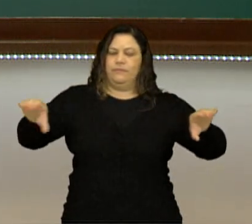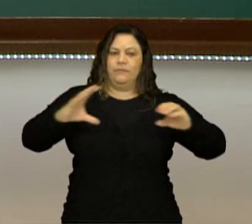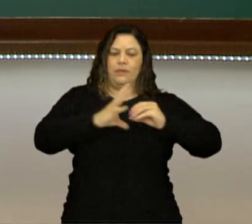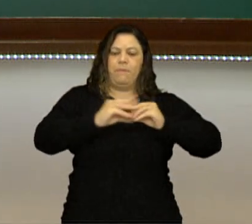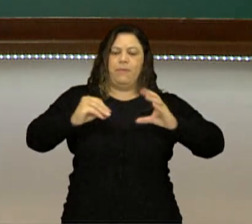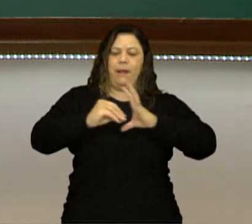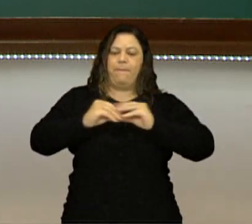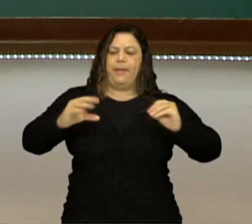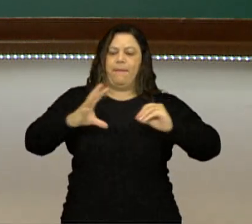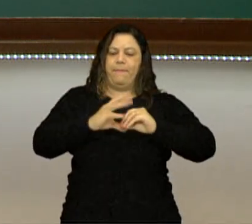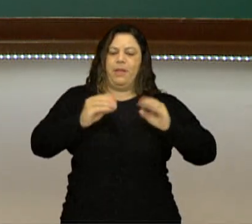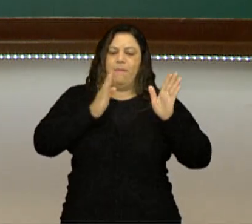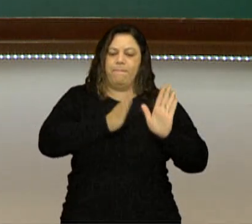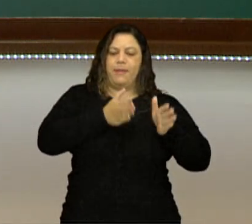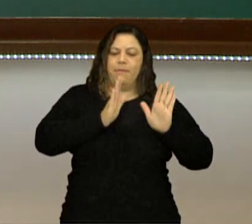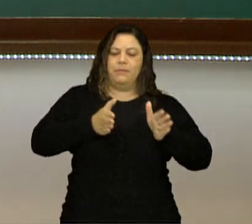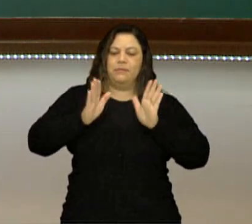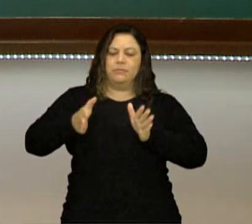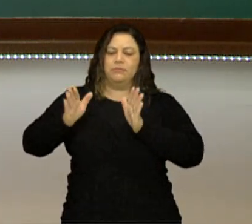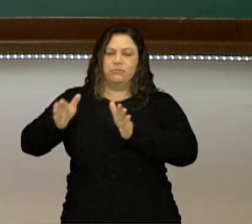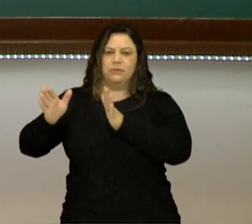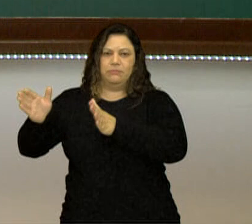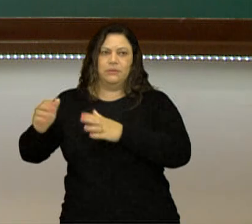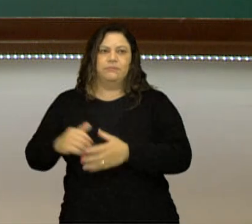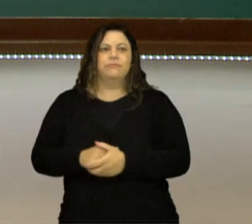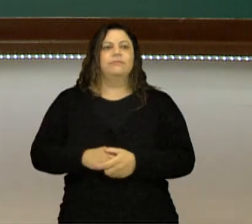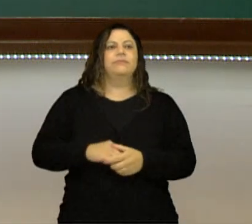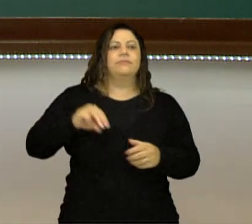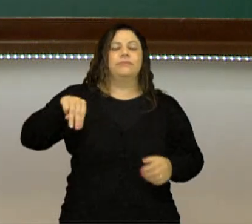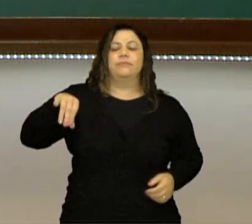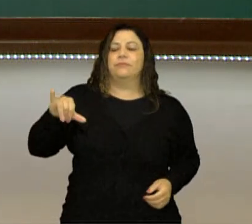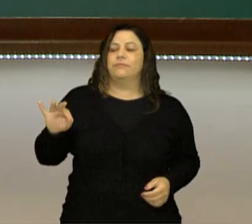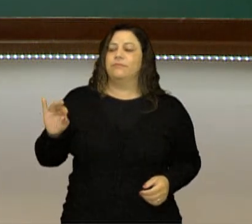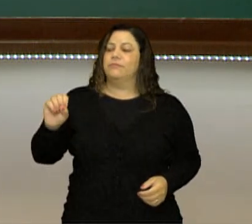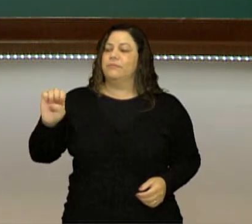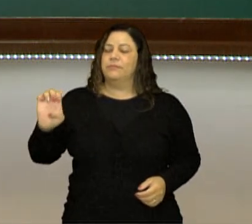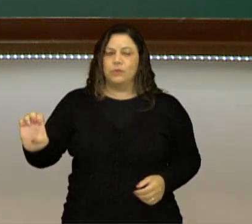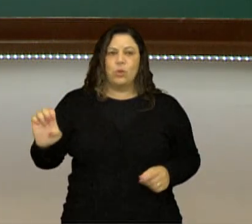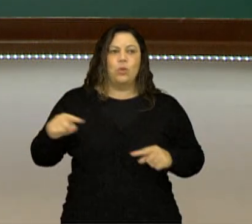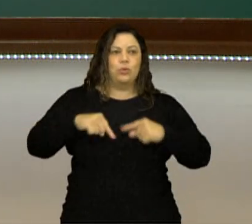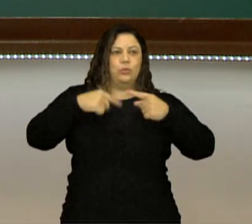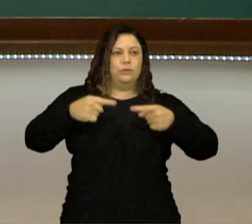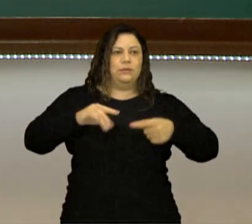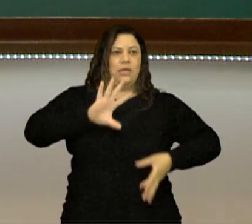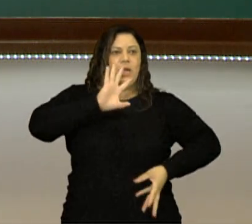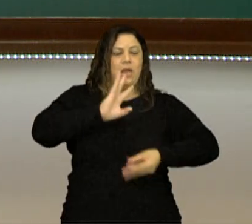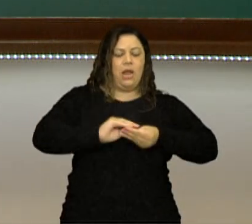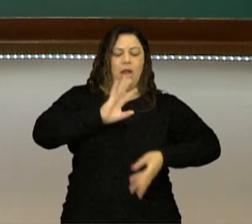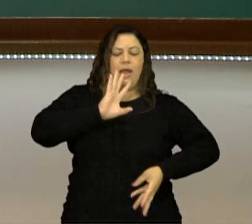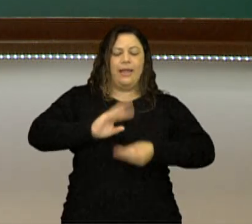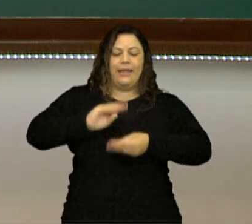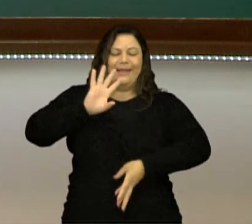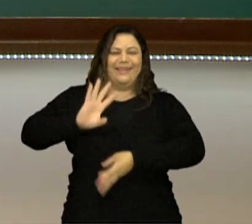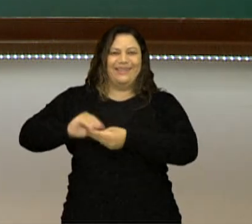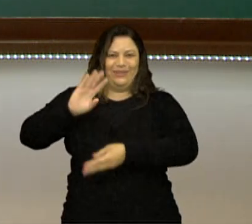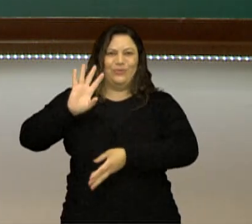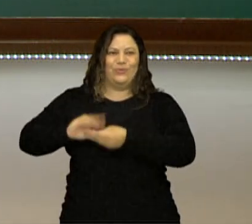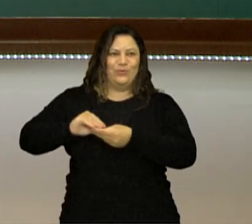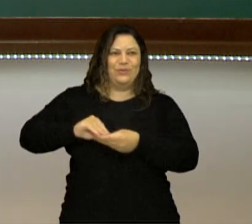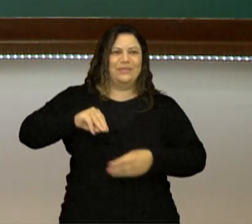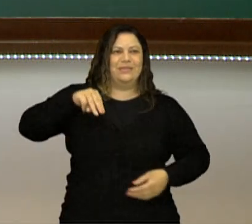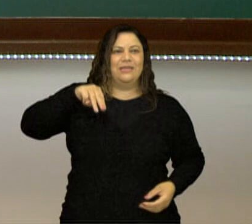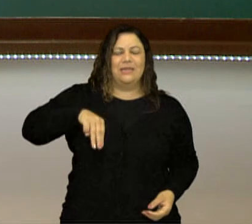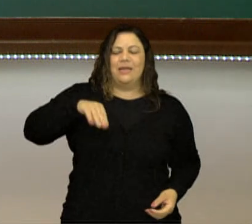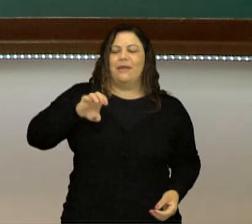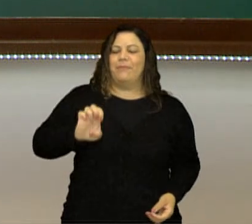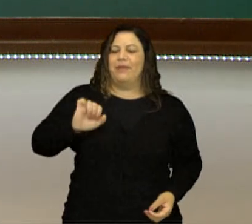para todos, que a gente vai chamar de mitose, e a reducional, como o próprio nome diz, vai reduzir a quantidade de material genético